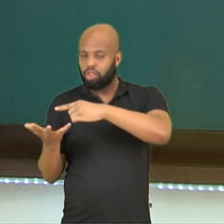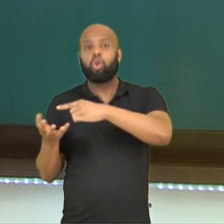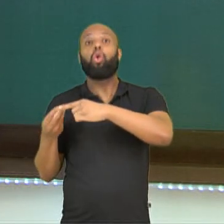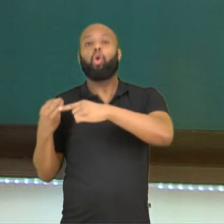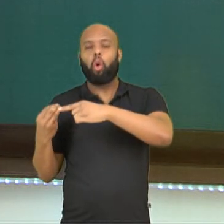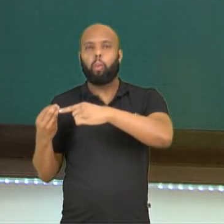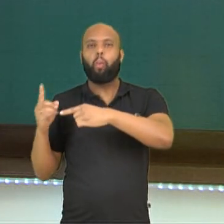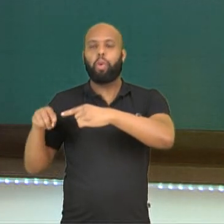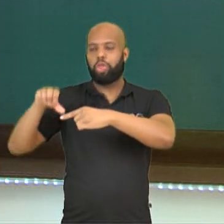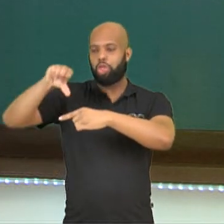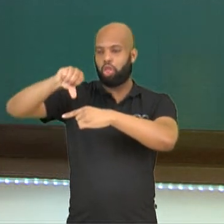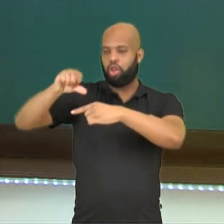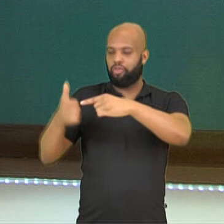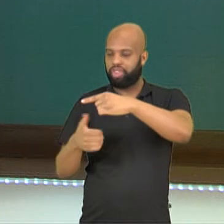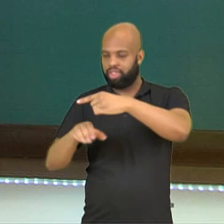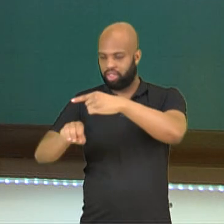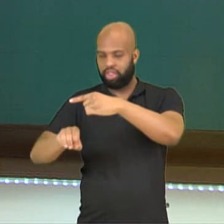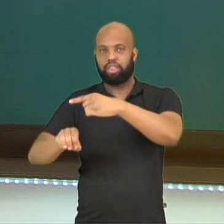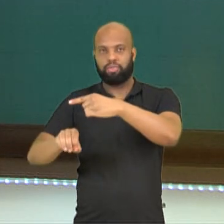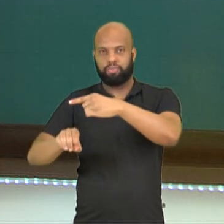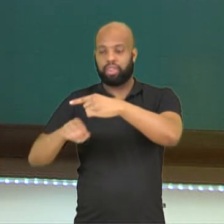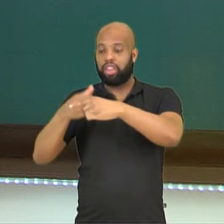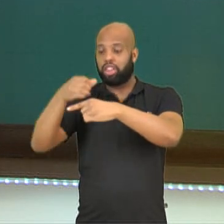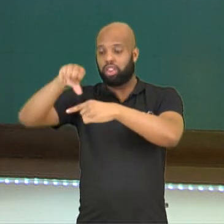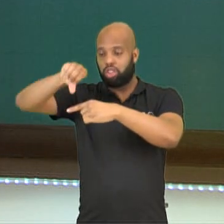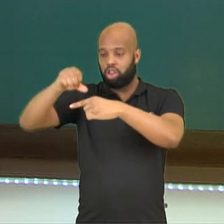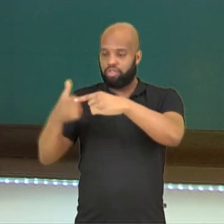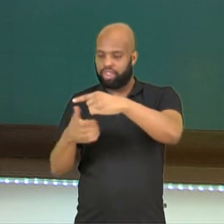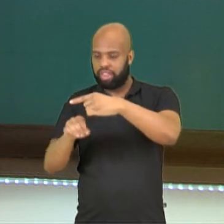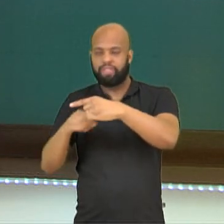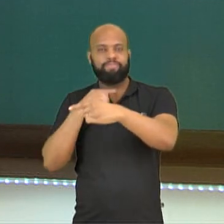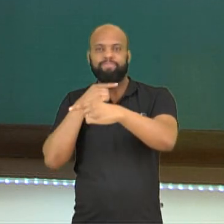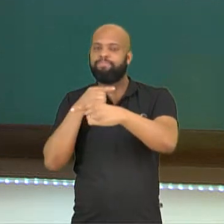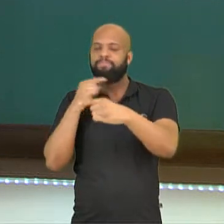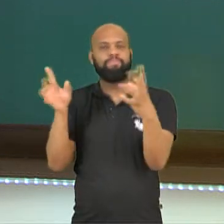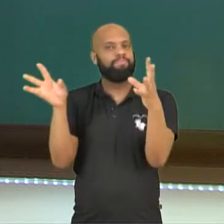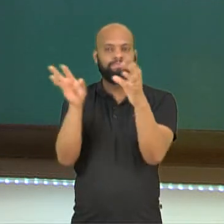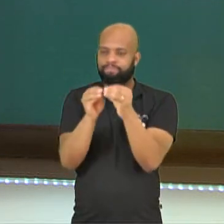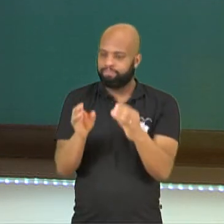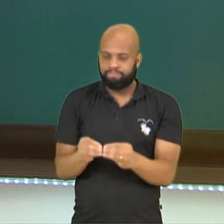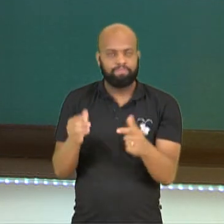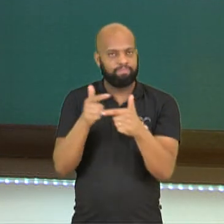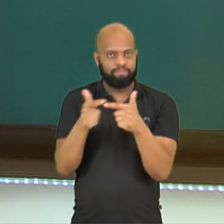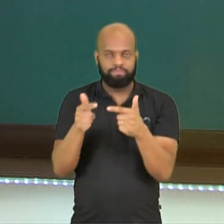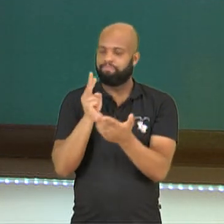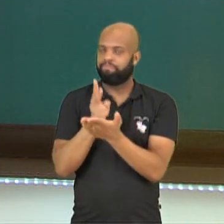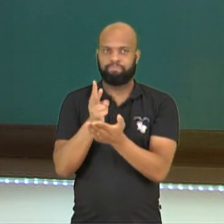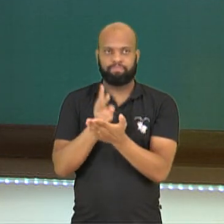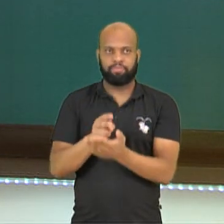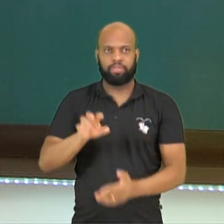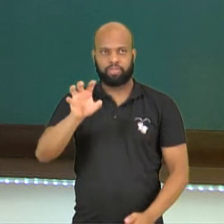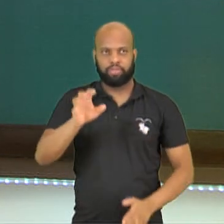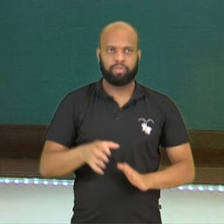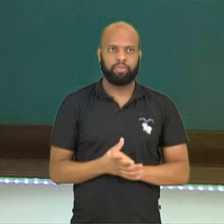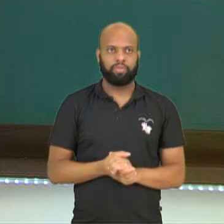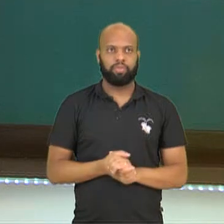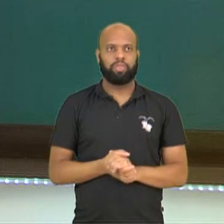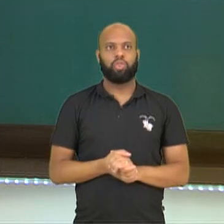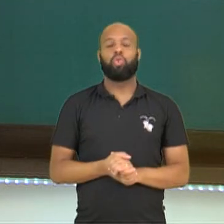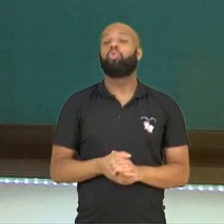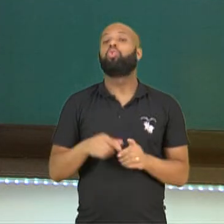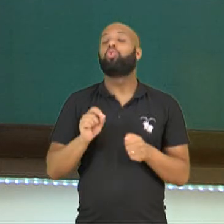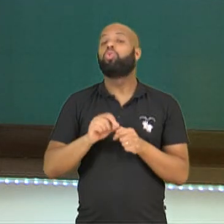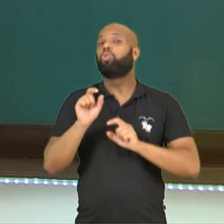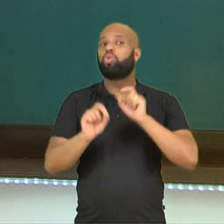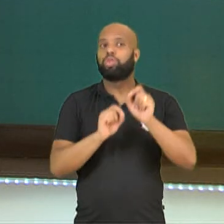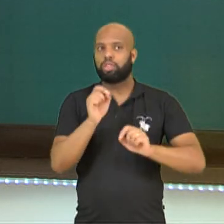décimos, ok? 9 décimos eu não consigo simplificar. Então deixa ele mesmo, tá bom? O que eu vou